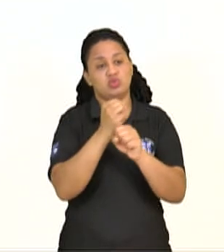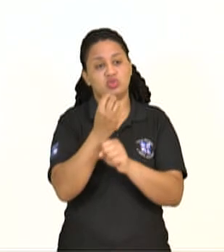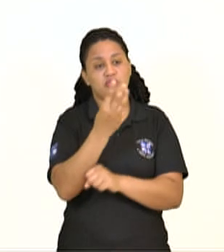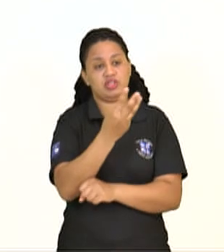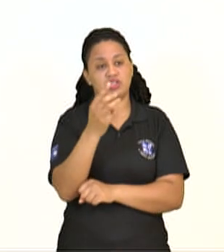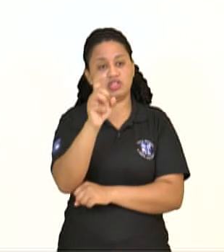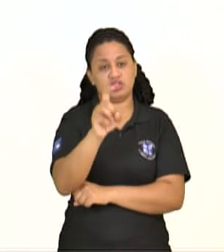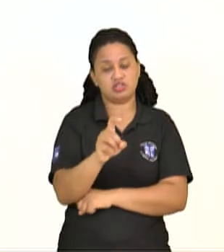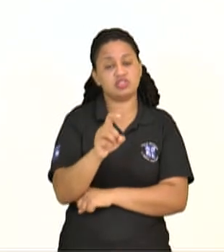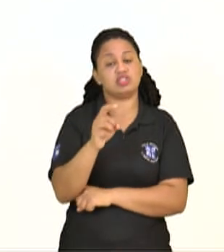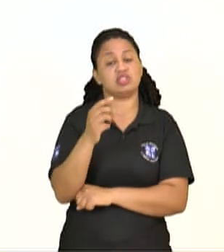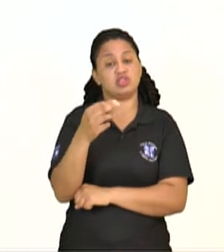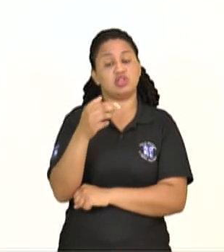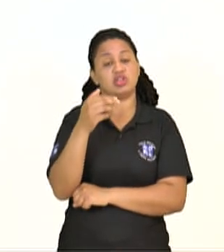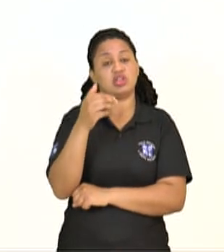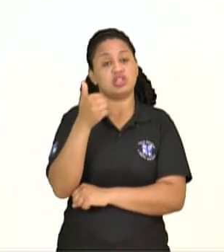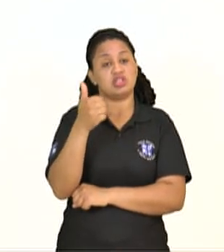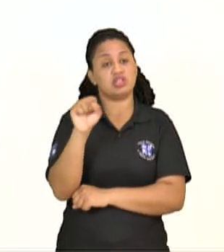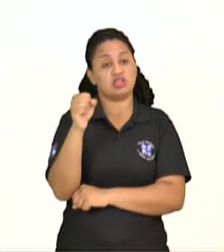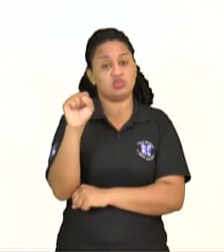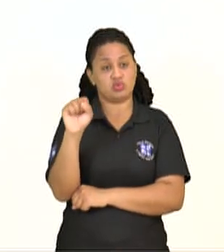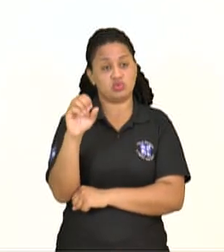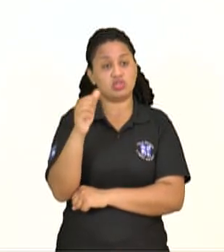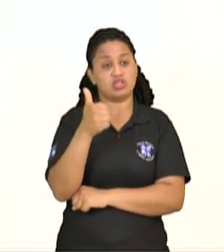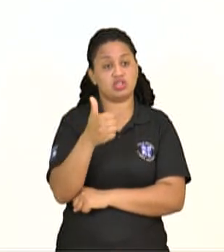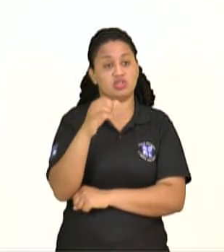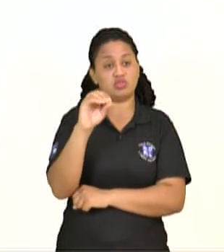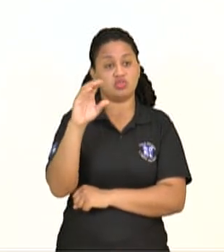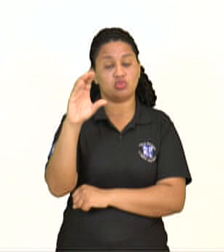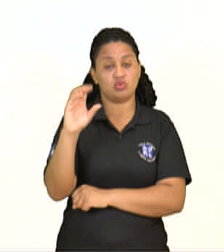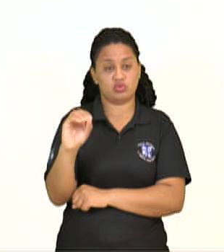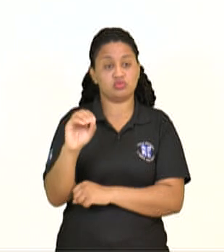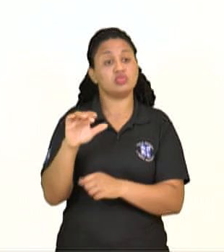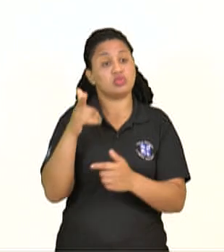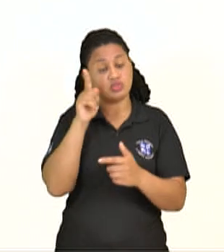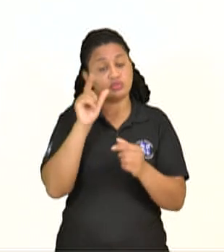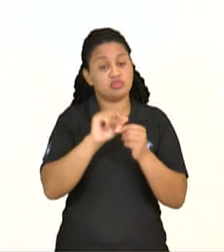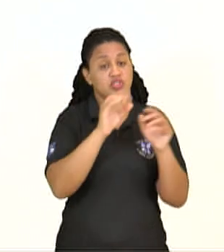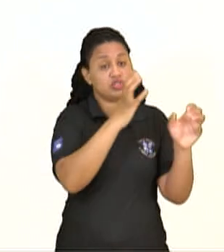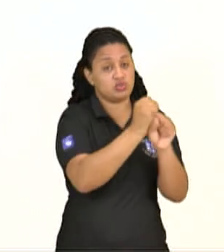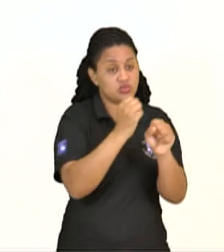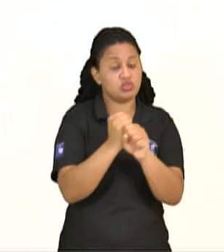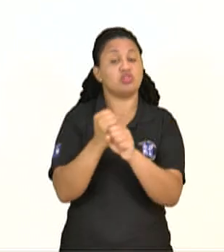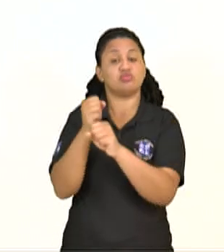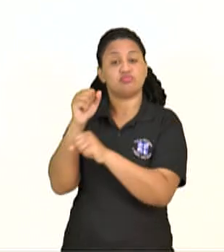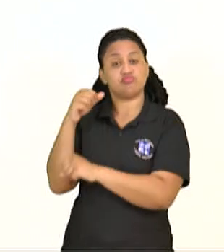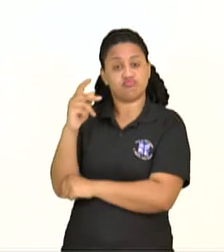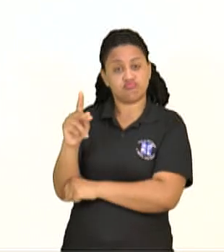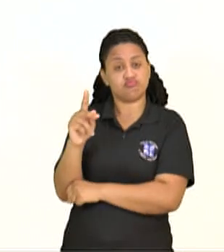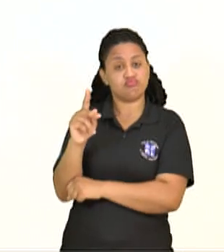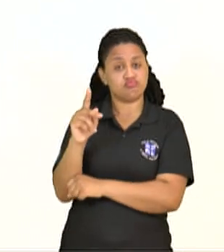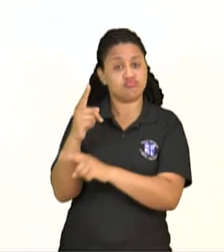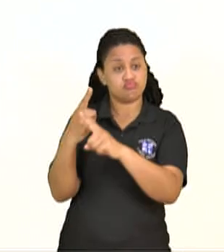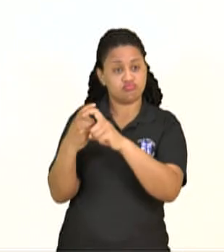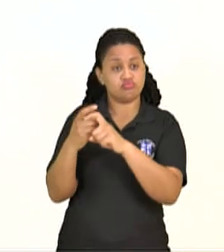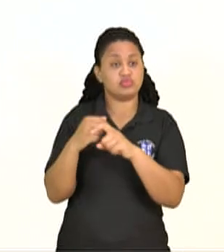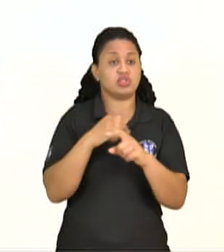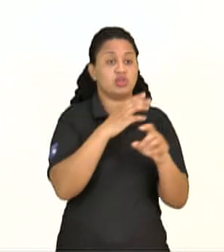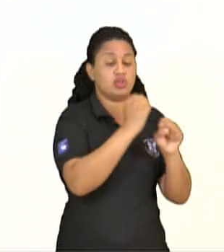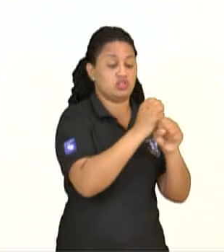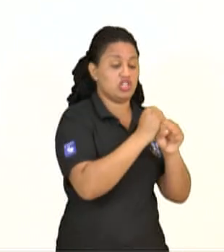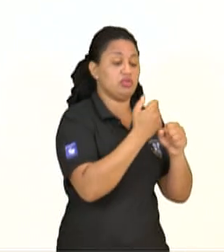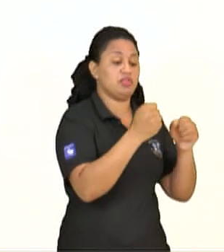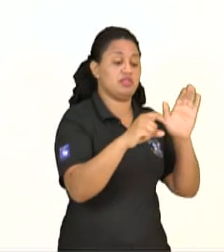a 108, tá? Então, nós podemos tentar resolver isso por soma e produto, ou seja, a soma ela vai ter que ser igual a